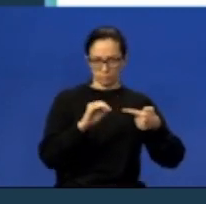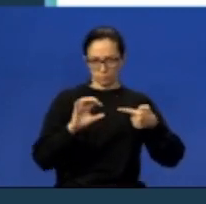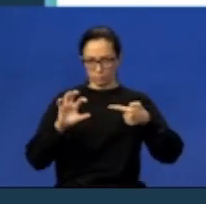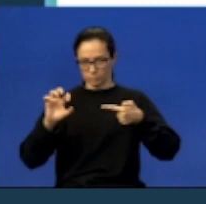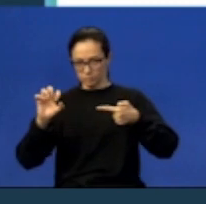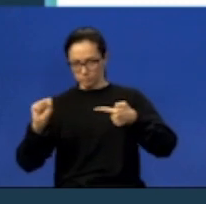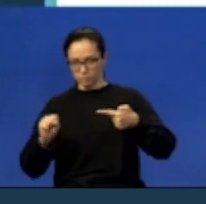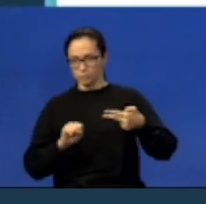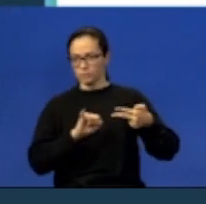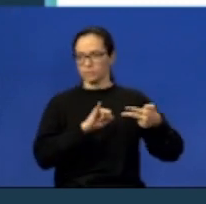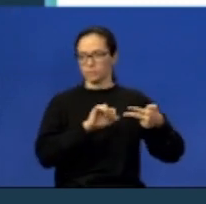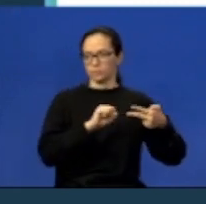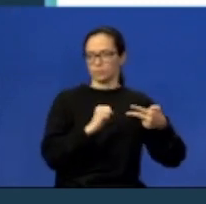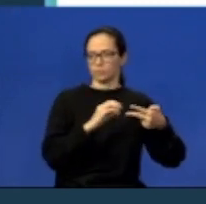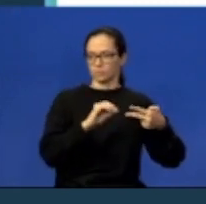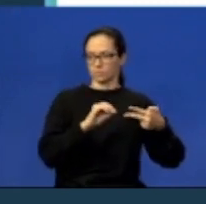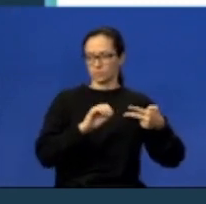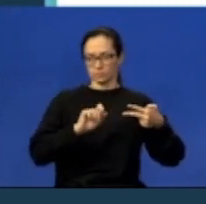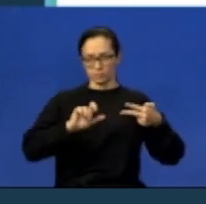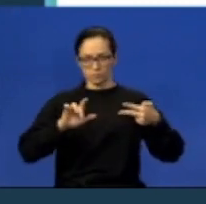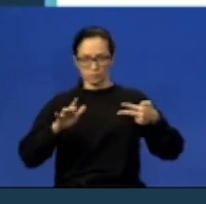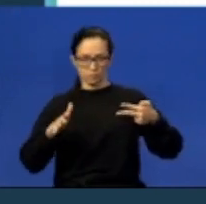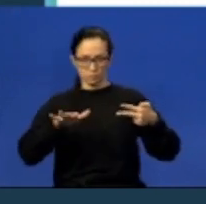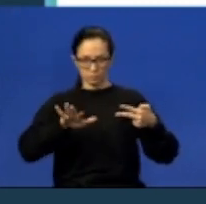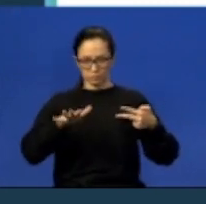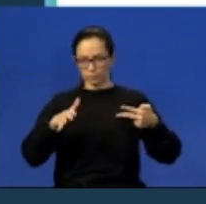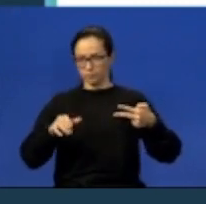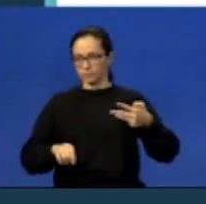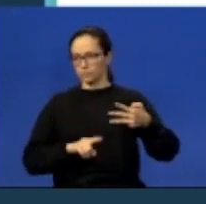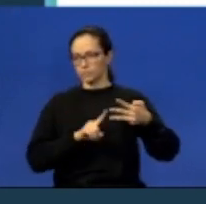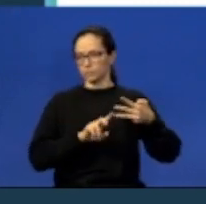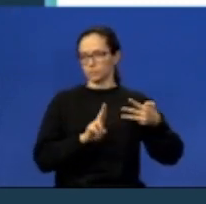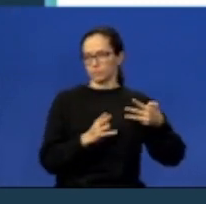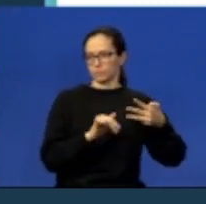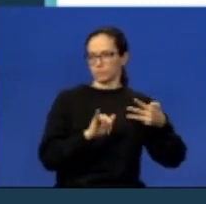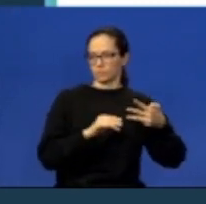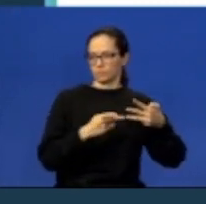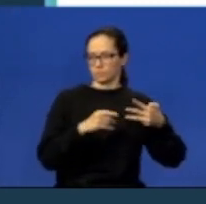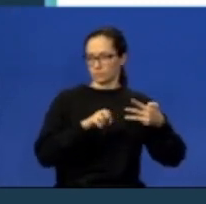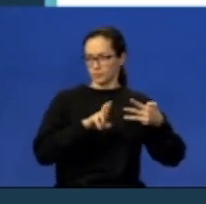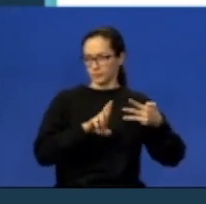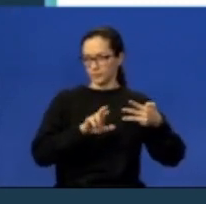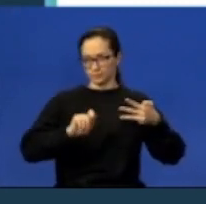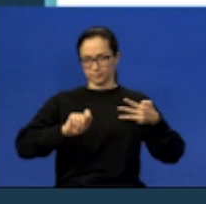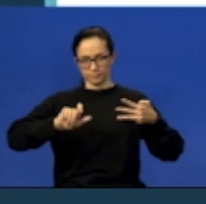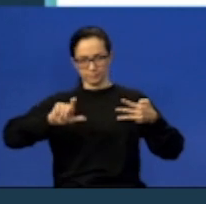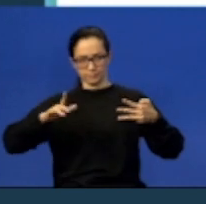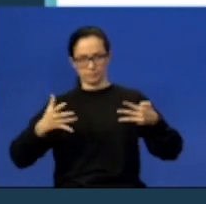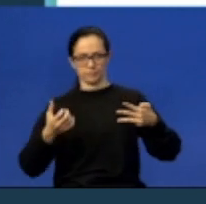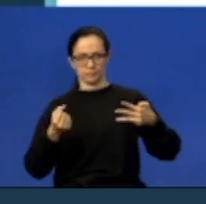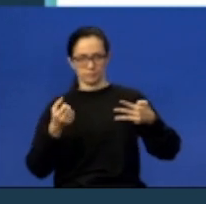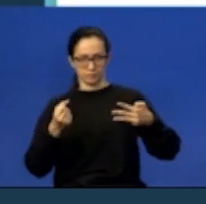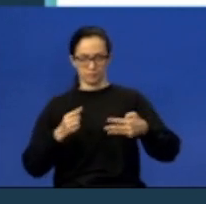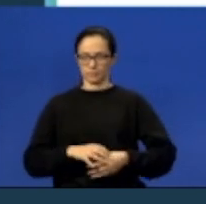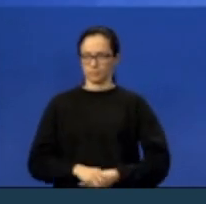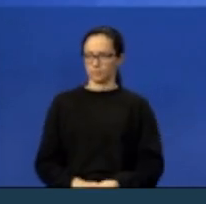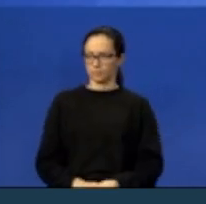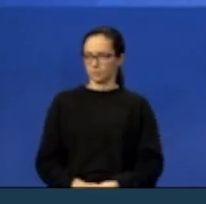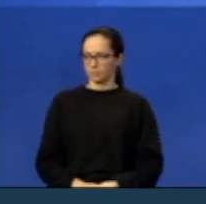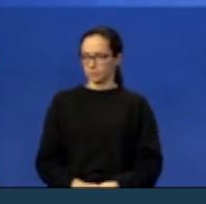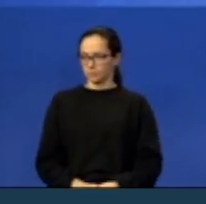A isointensidade, que significa que a imagem ela vai ter uma coloração média. E a hiperintensidade, a imagem formada ela vai ter uma coloração